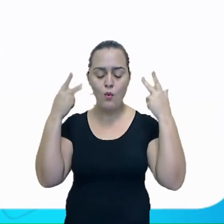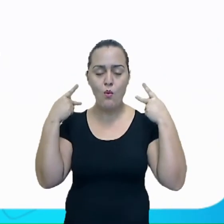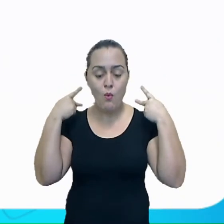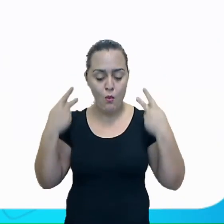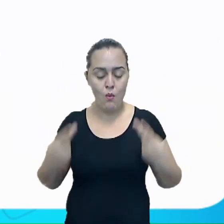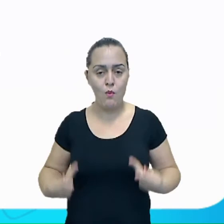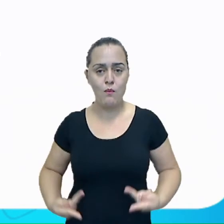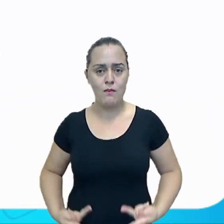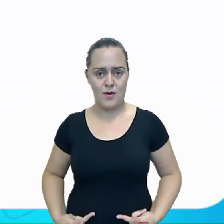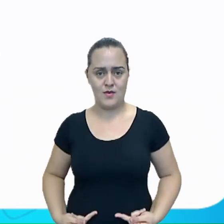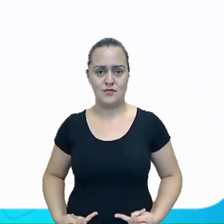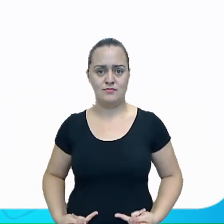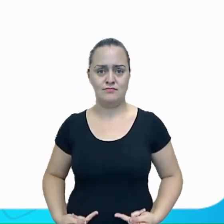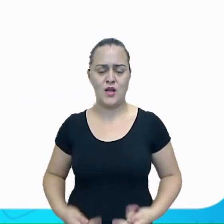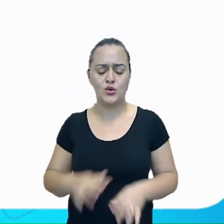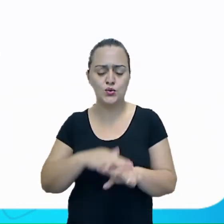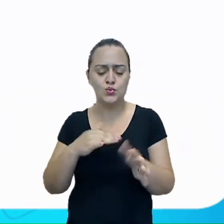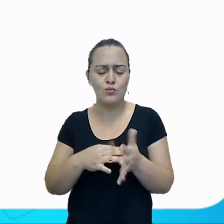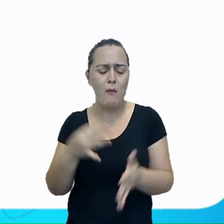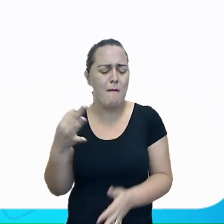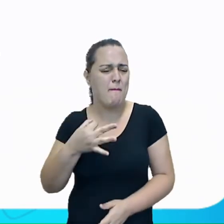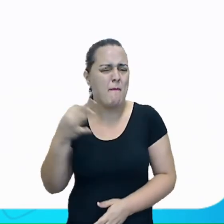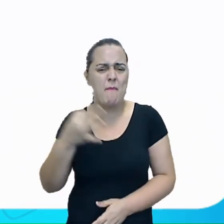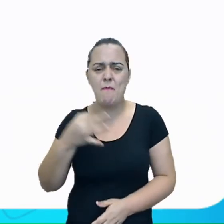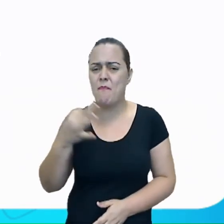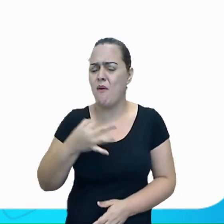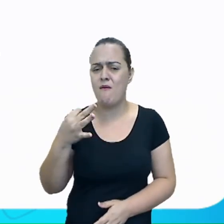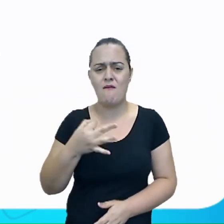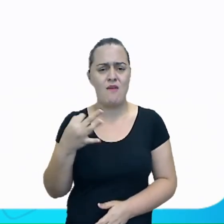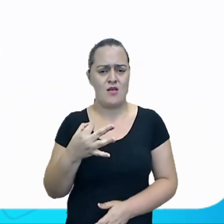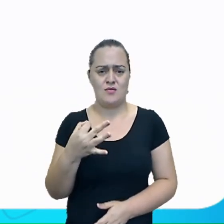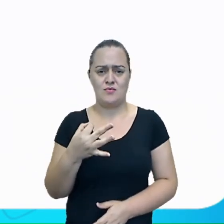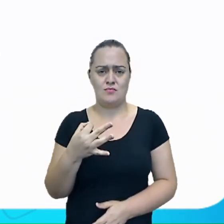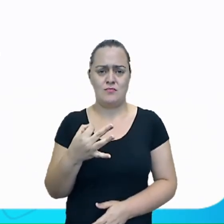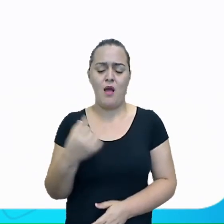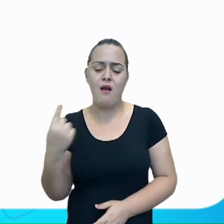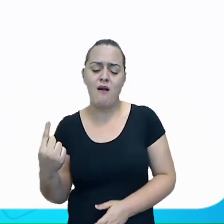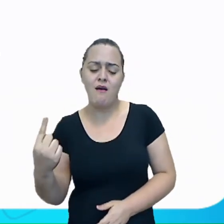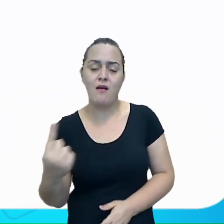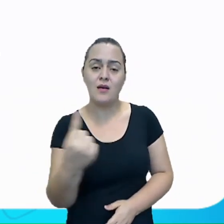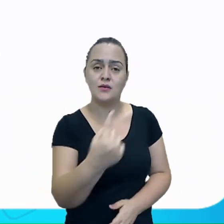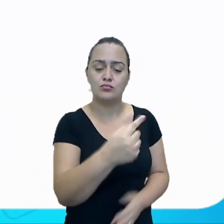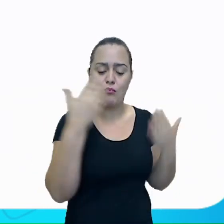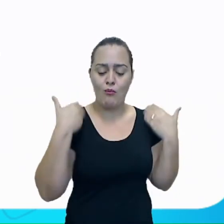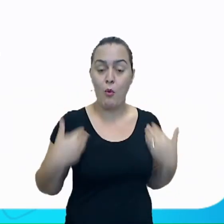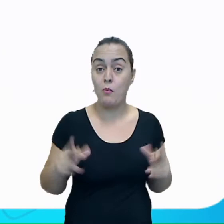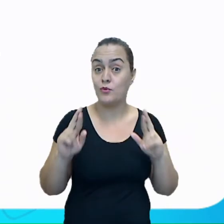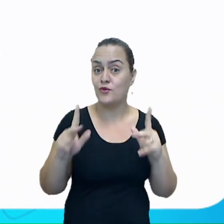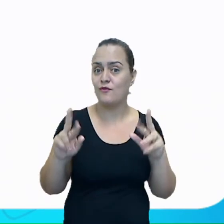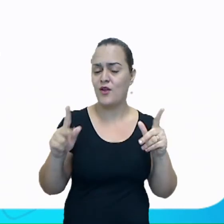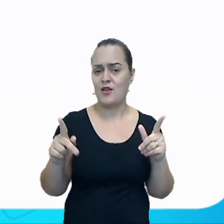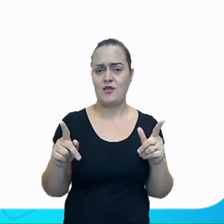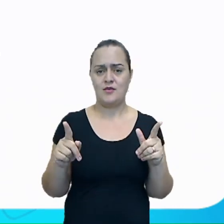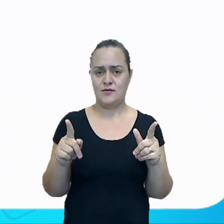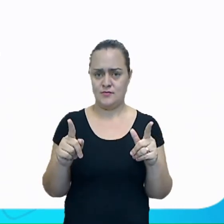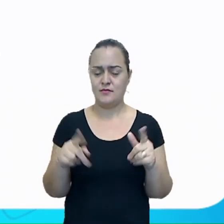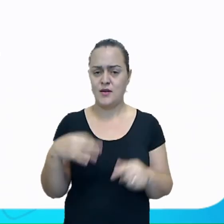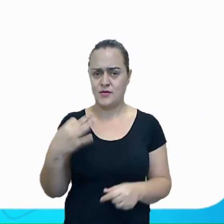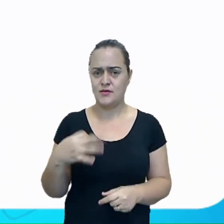Cuide bem do seu corpo, ele é único. O outro tem o corpo dele, o seu corpo é seu.